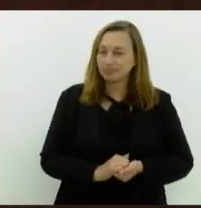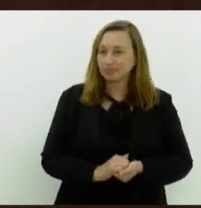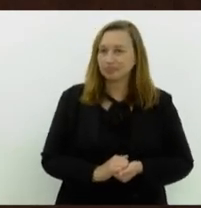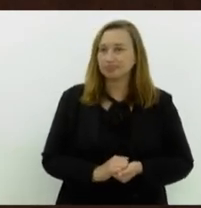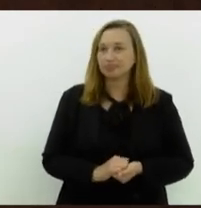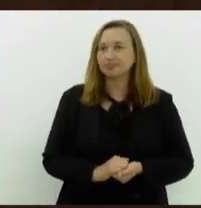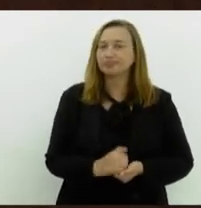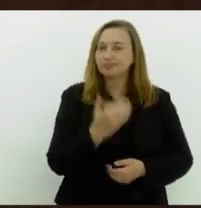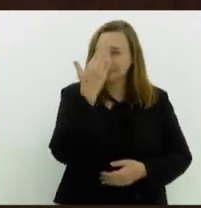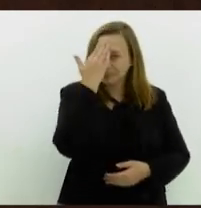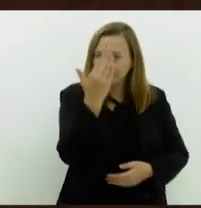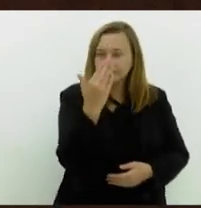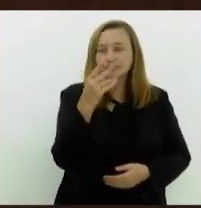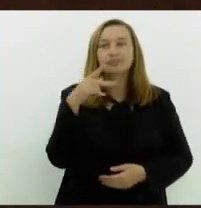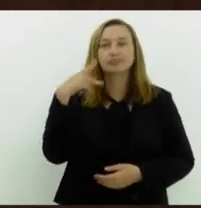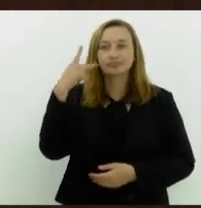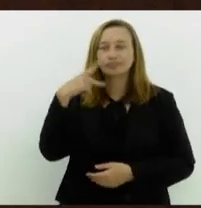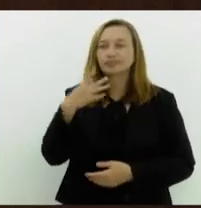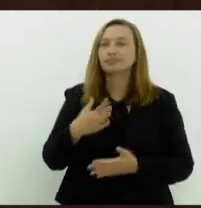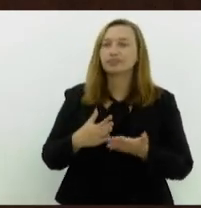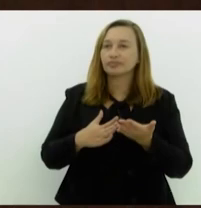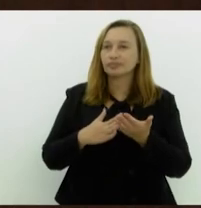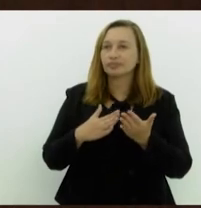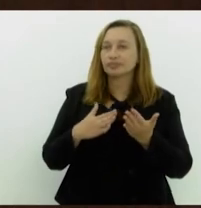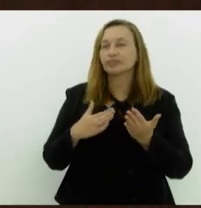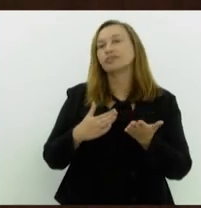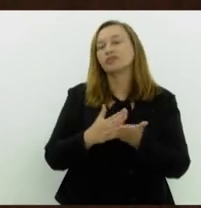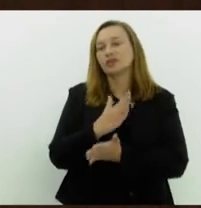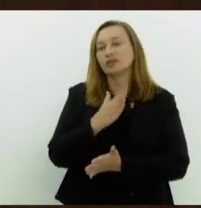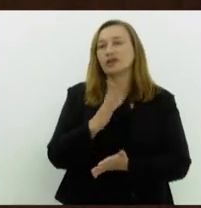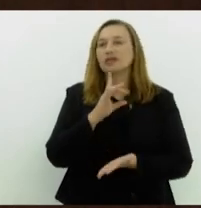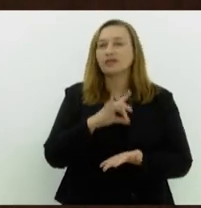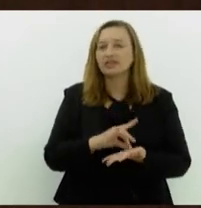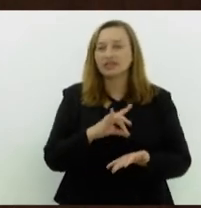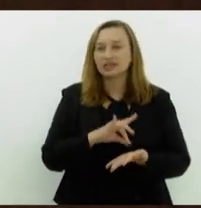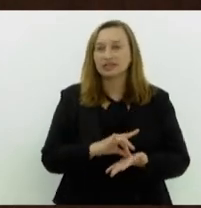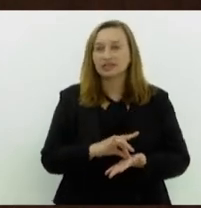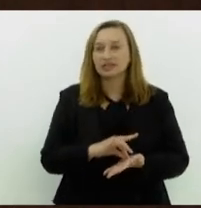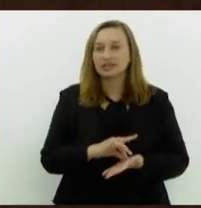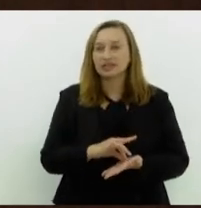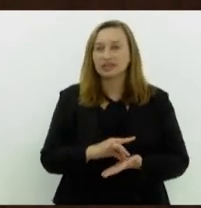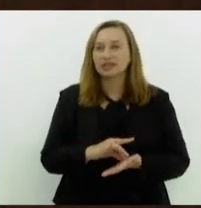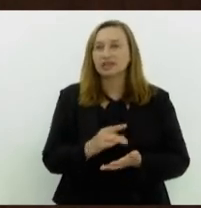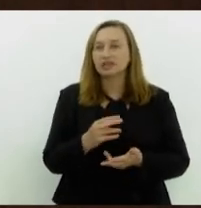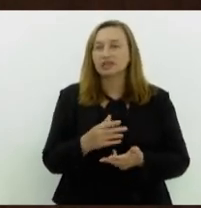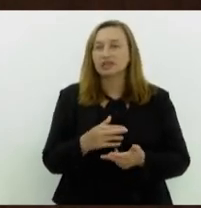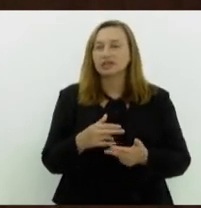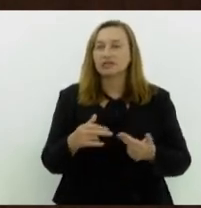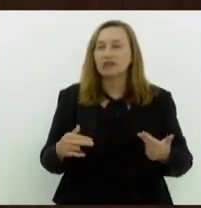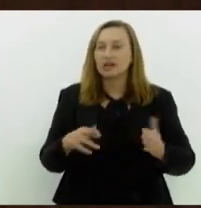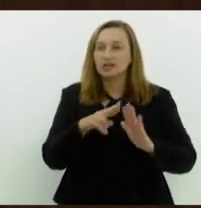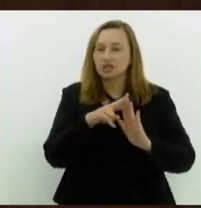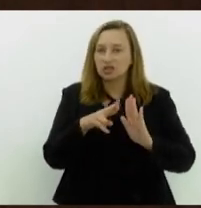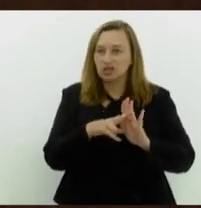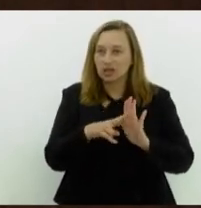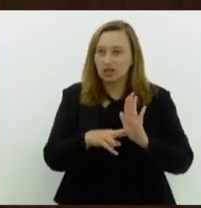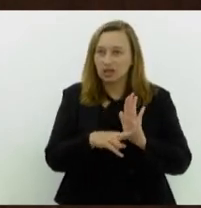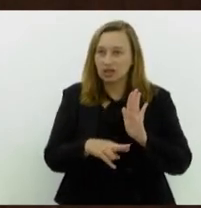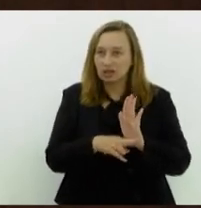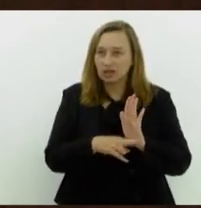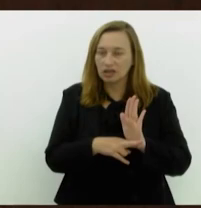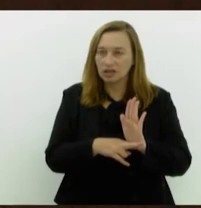queria agradecer ao parlamento que aprovou isso. Na verdade, nós colocamos uma série de restrições às